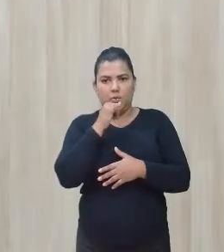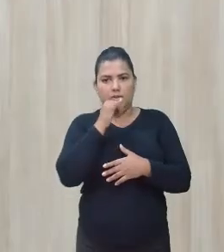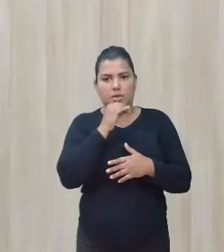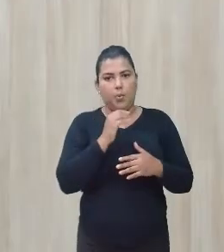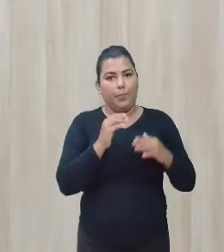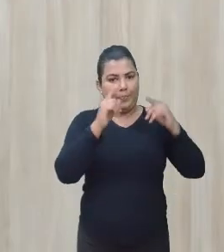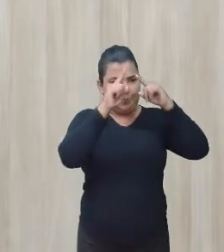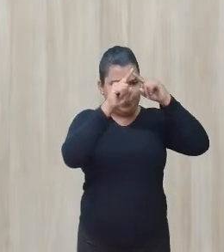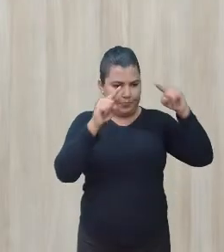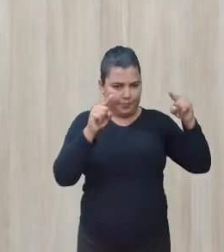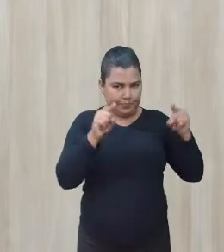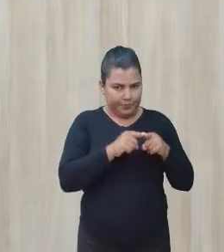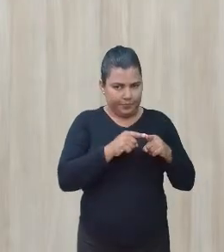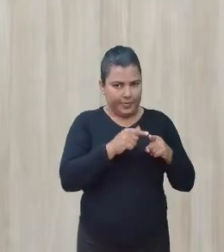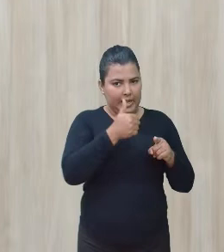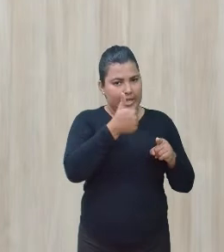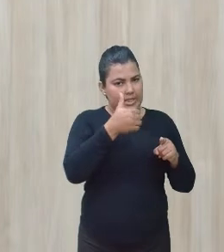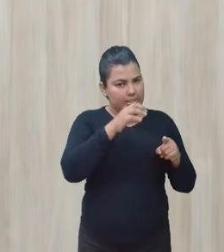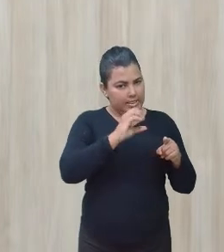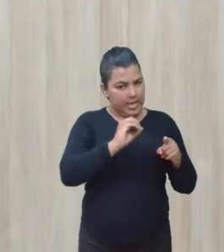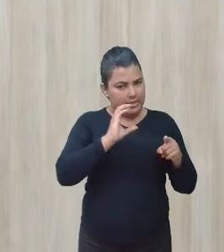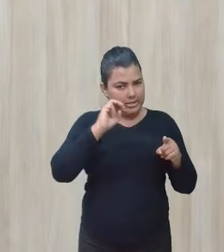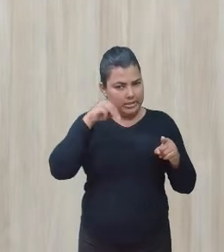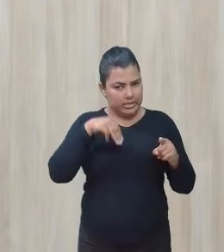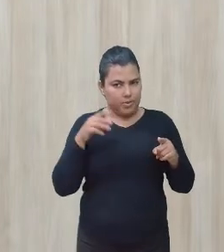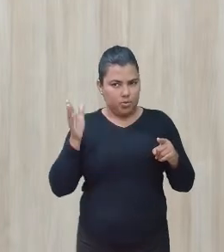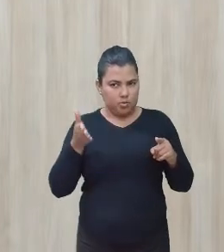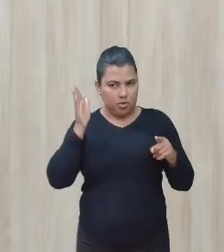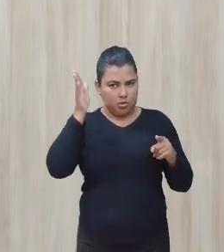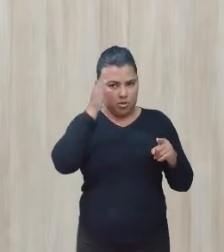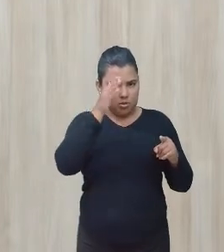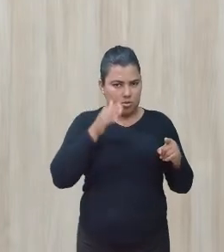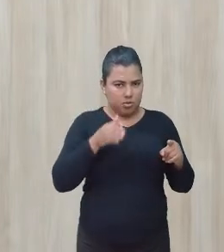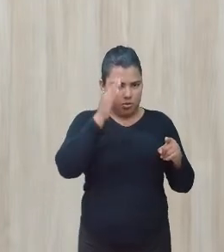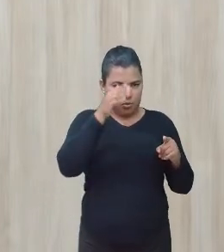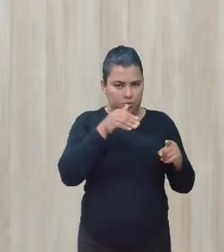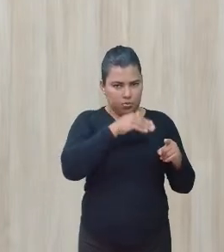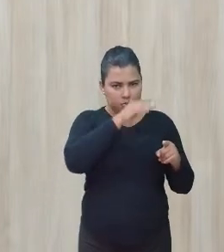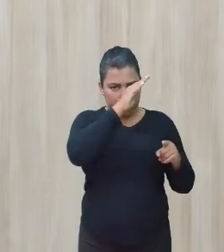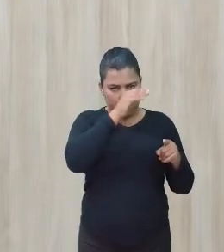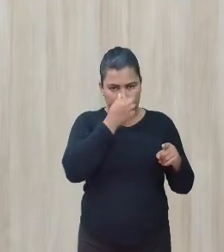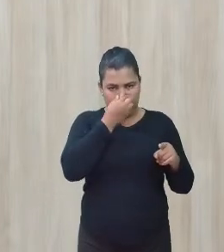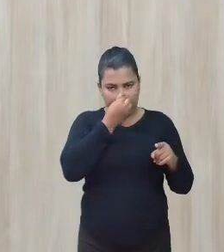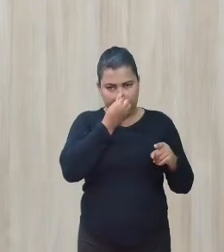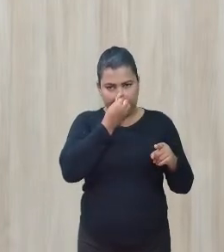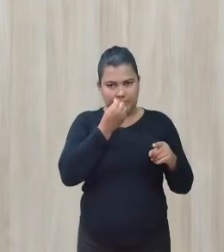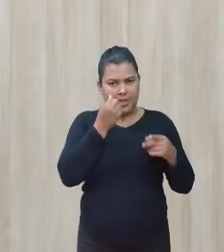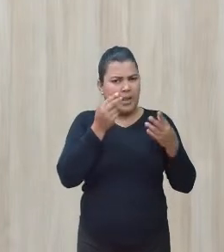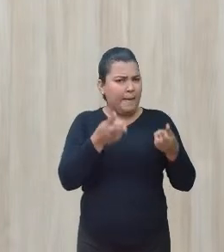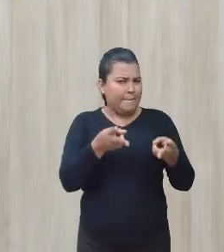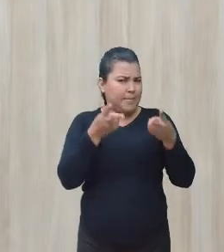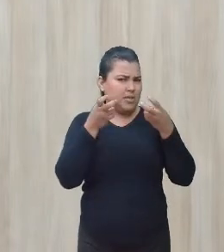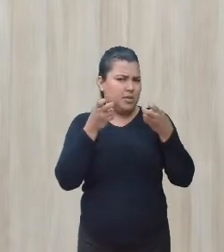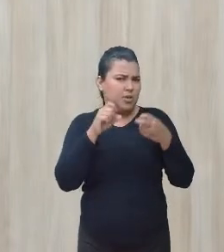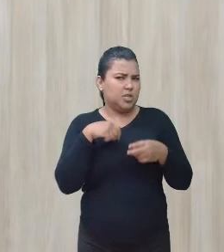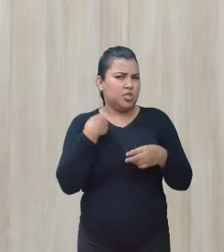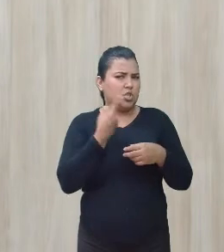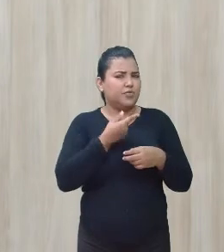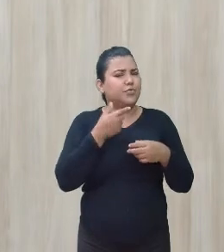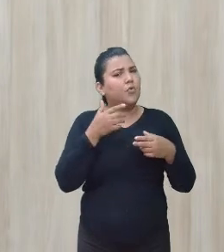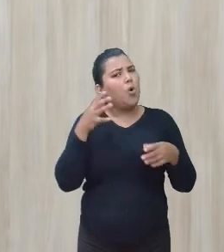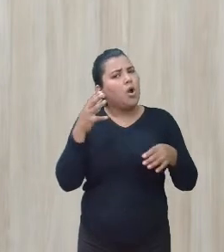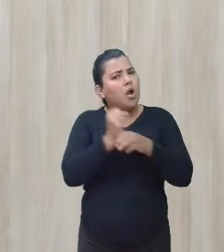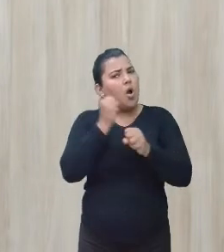centímetros em cada lado. Você diria que essas figuras são semelhantes ou não? Perceba que se a gente for fazer o cálculo com